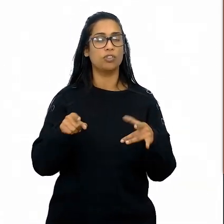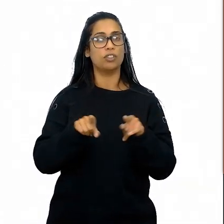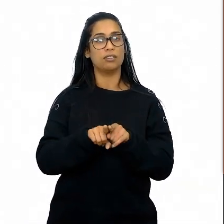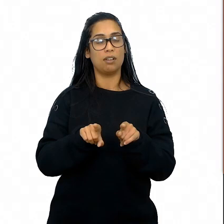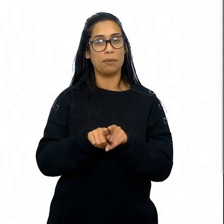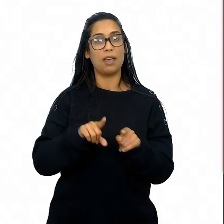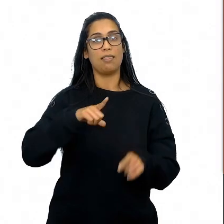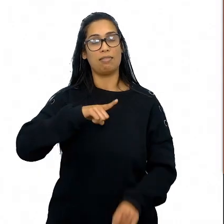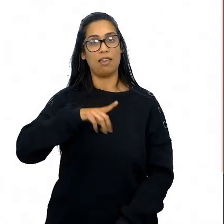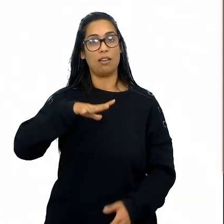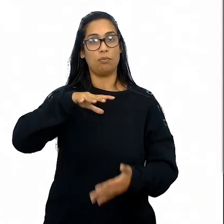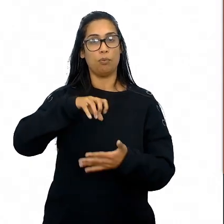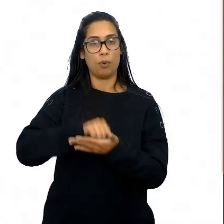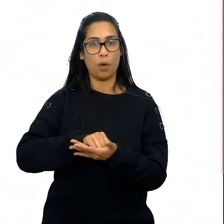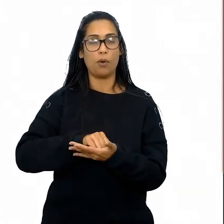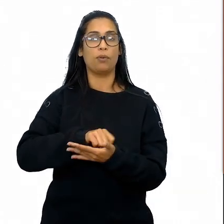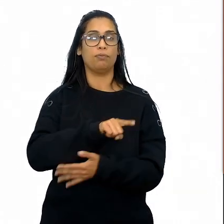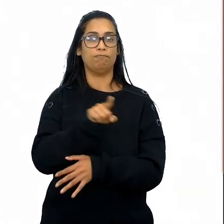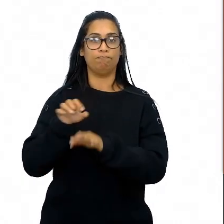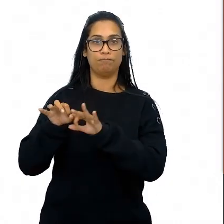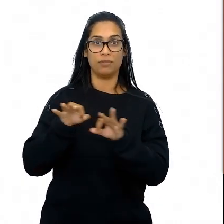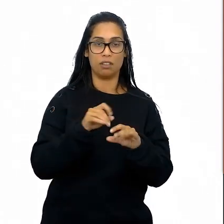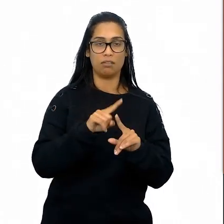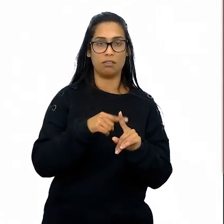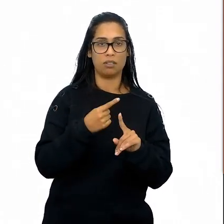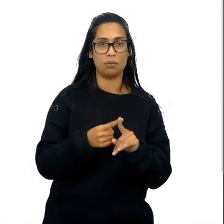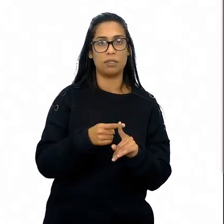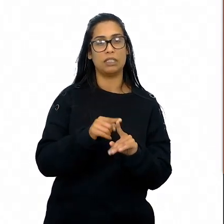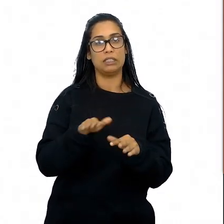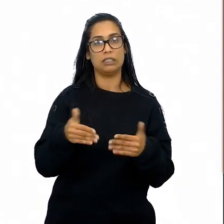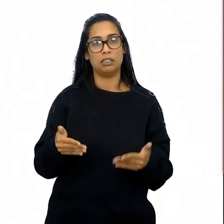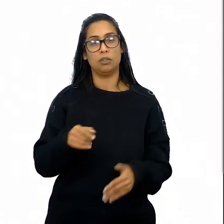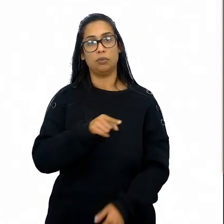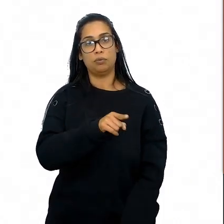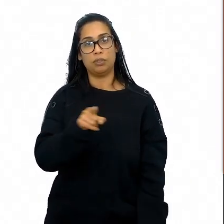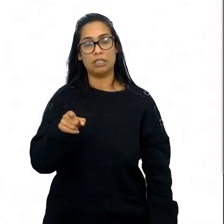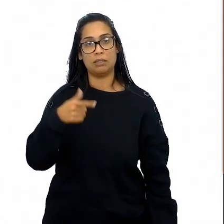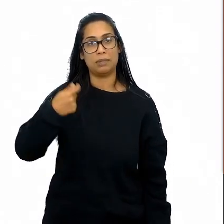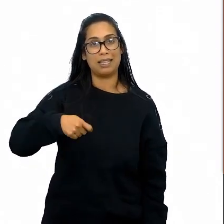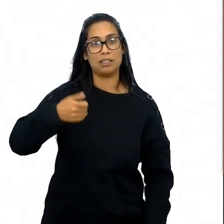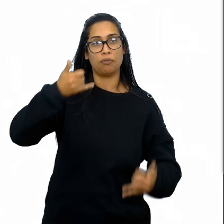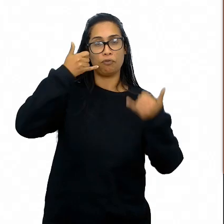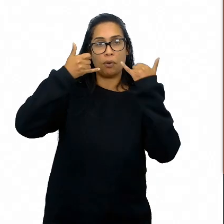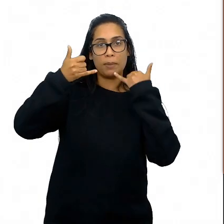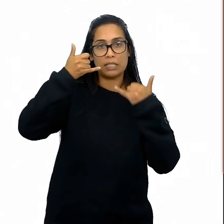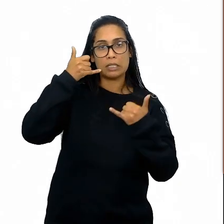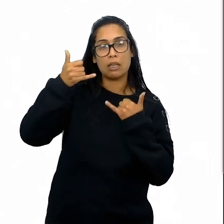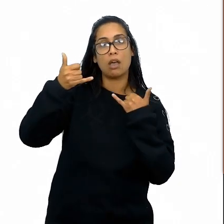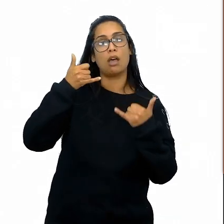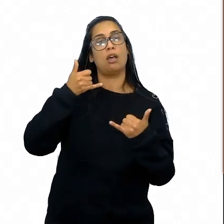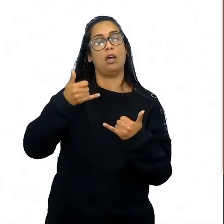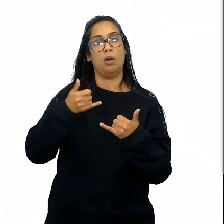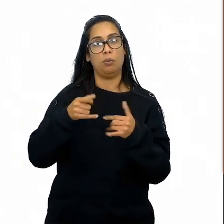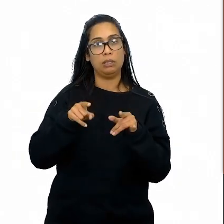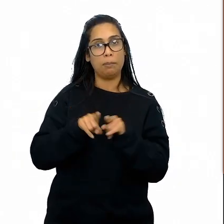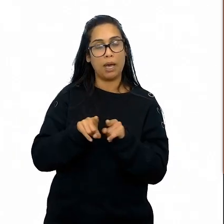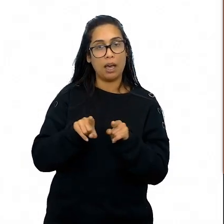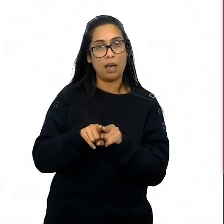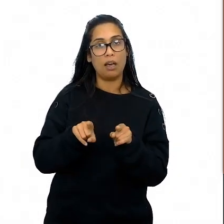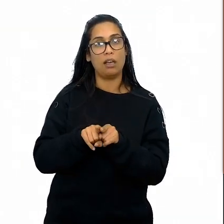vocês então pode ser que nem todos que estejam vendo essa formação participando dessa formação